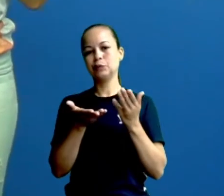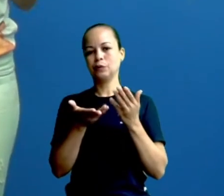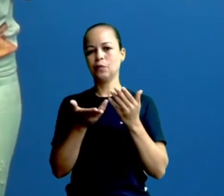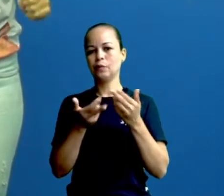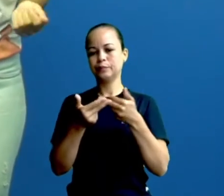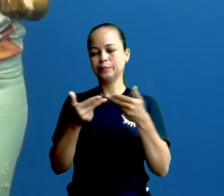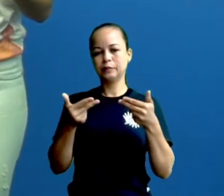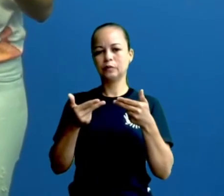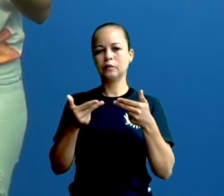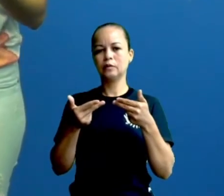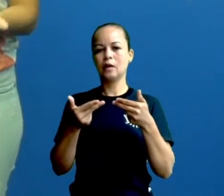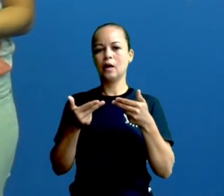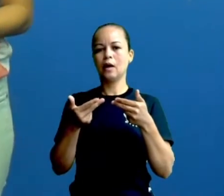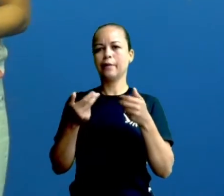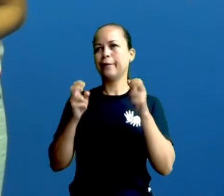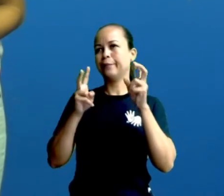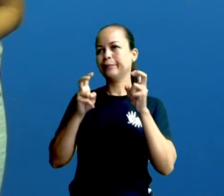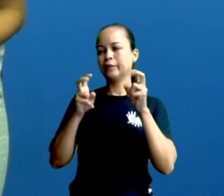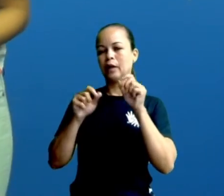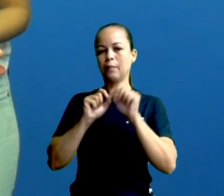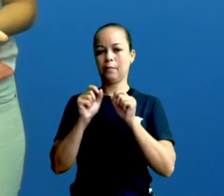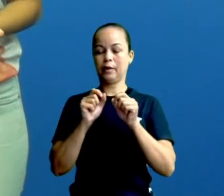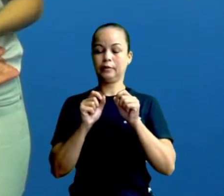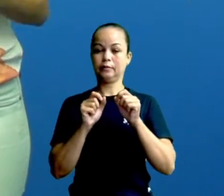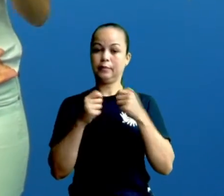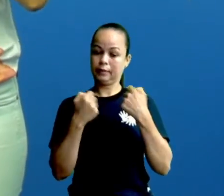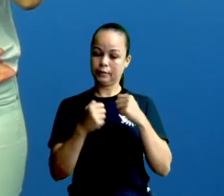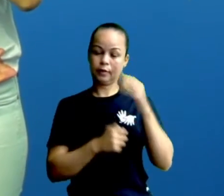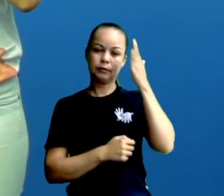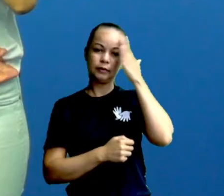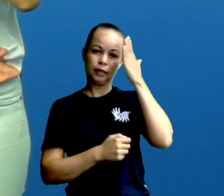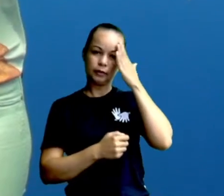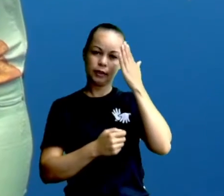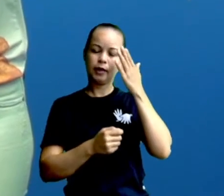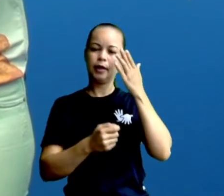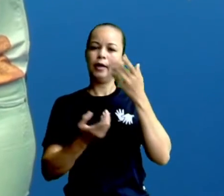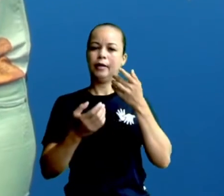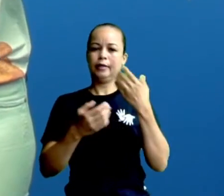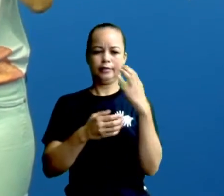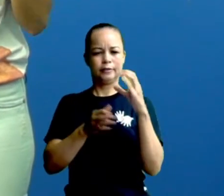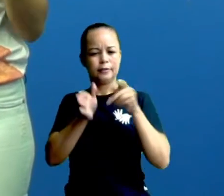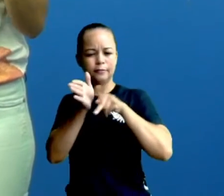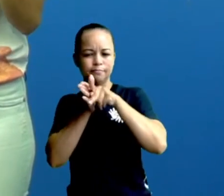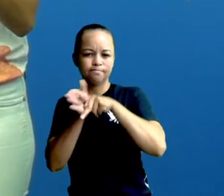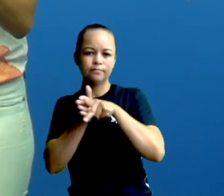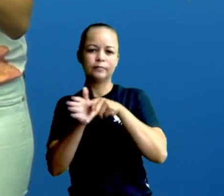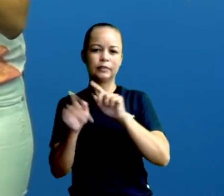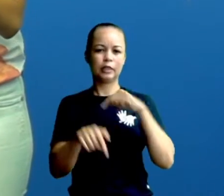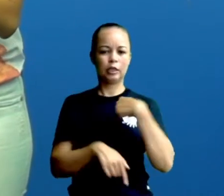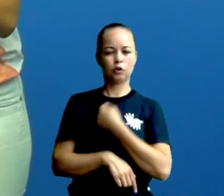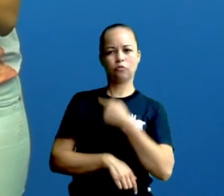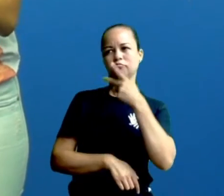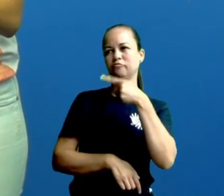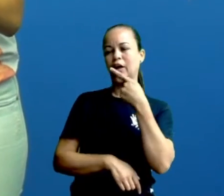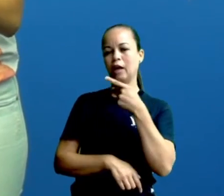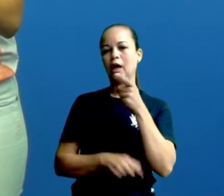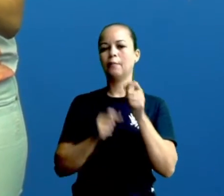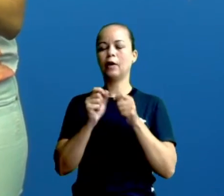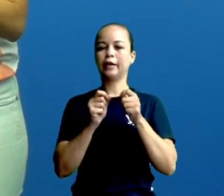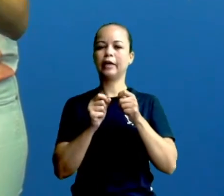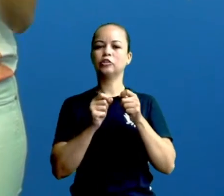mas sobretudo entender que pesquisa científica, por mais que esteja associado quando a gente fala a questão